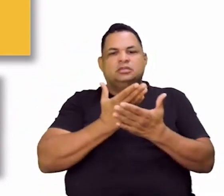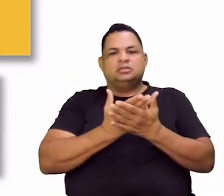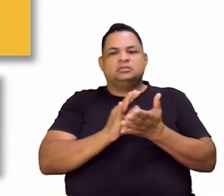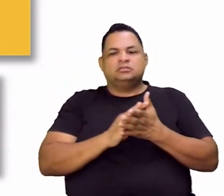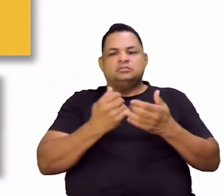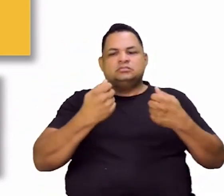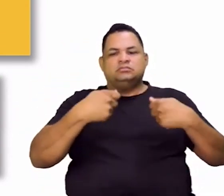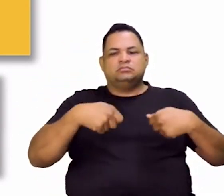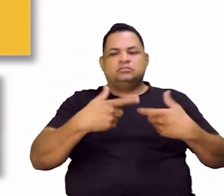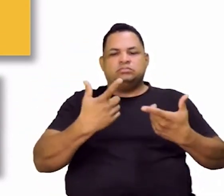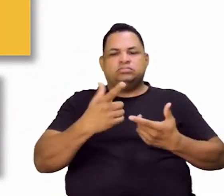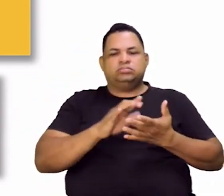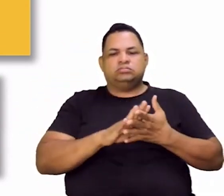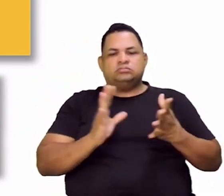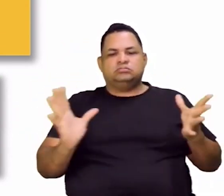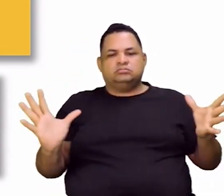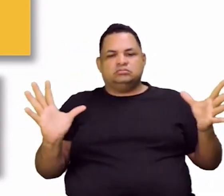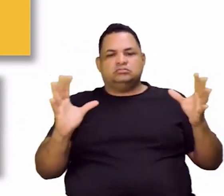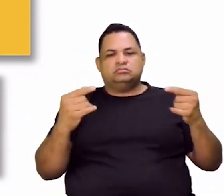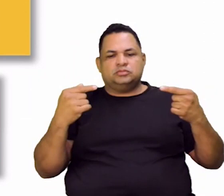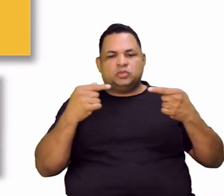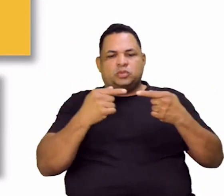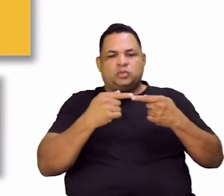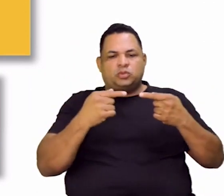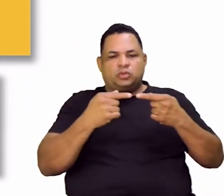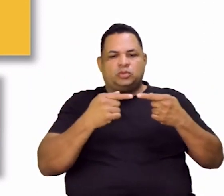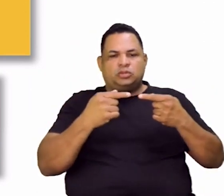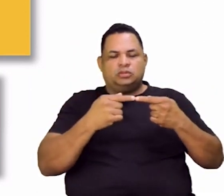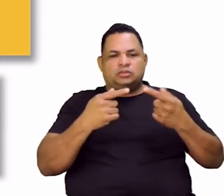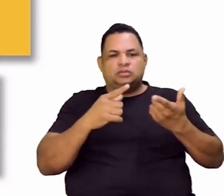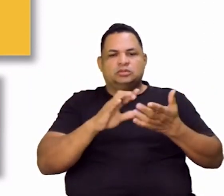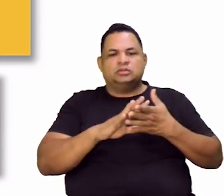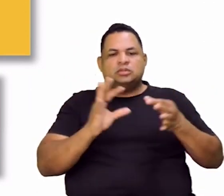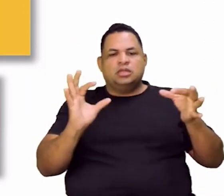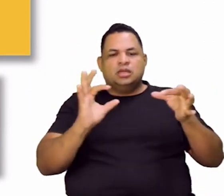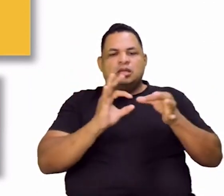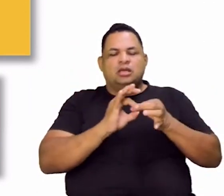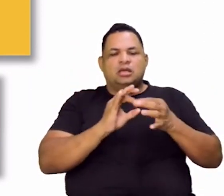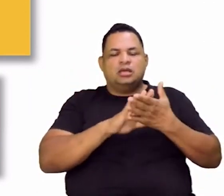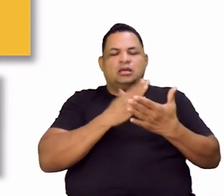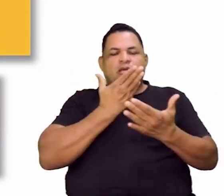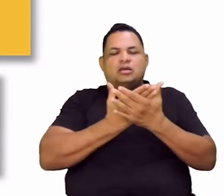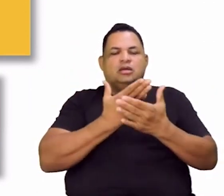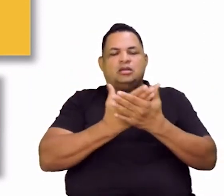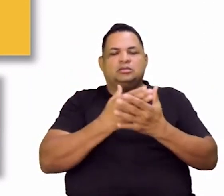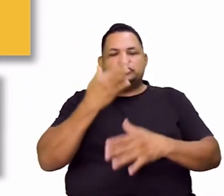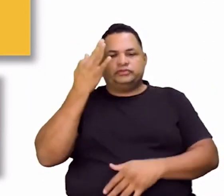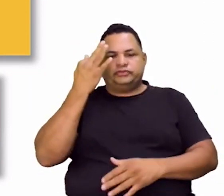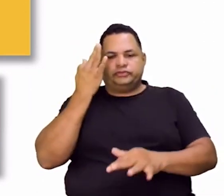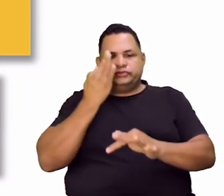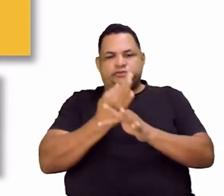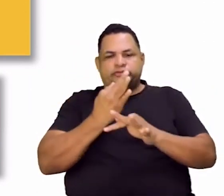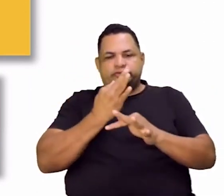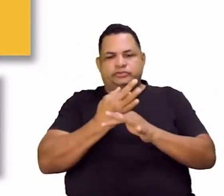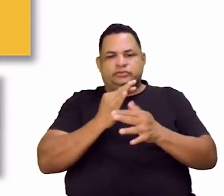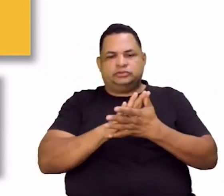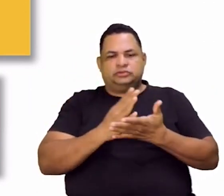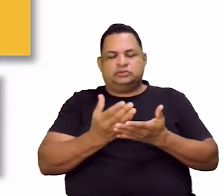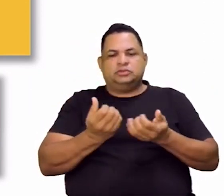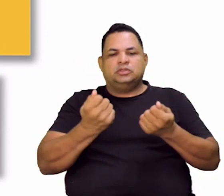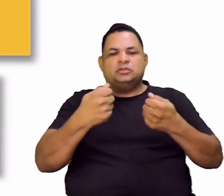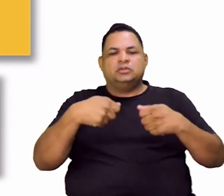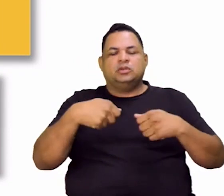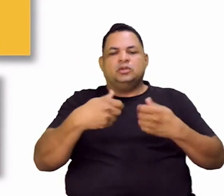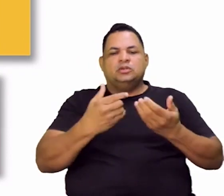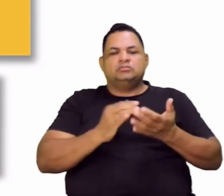vocês podem ligar com uma aula de física, né? Com um componente curricular. Os professores lá, vocês